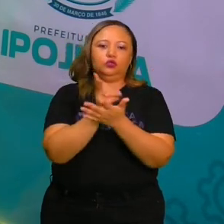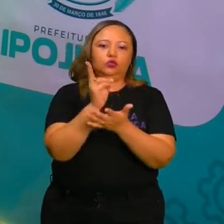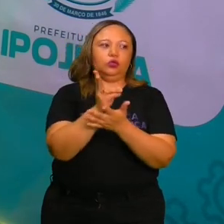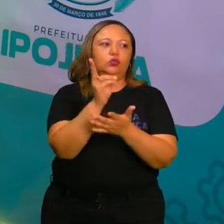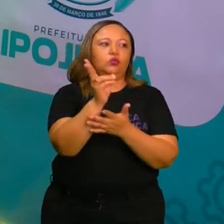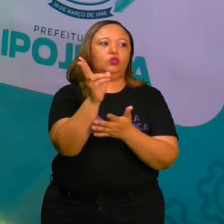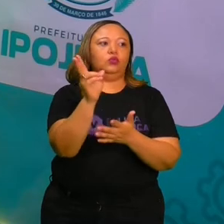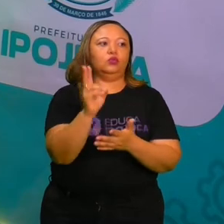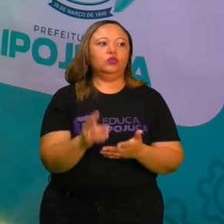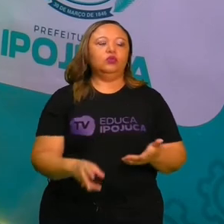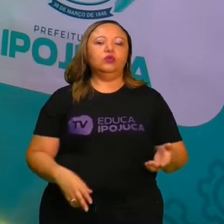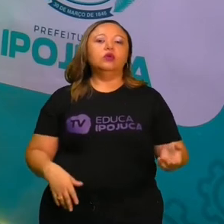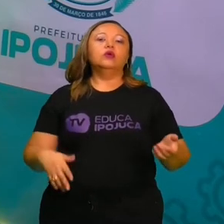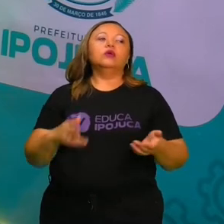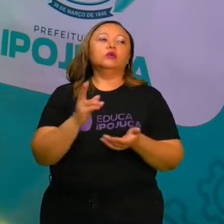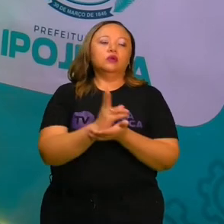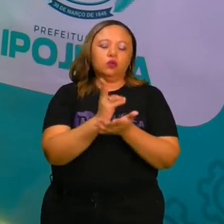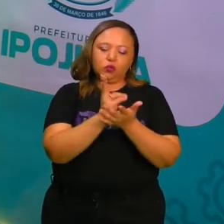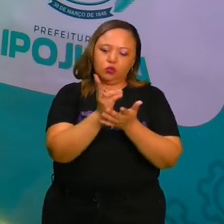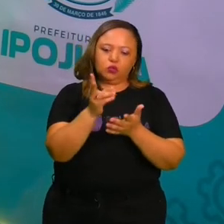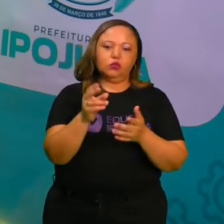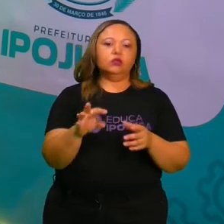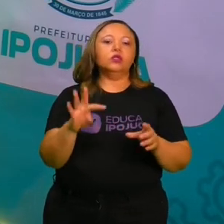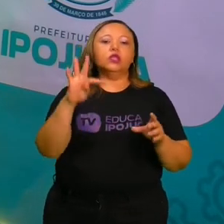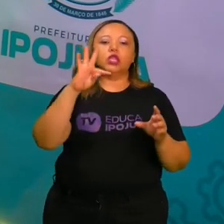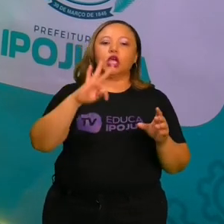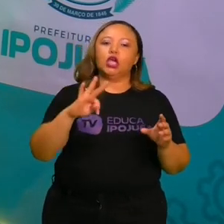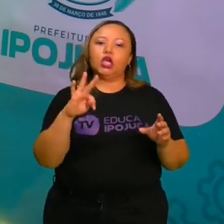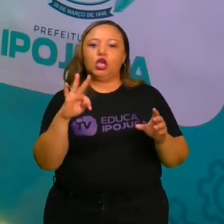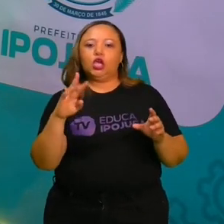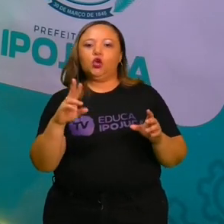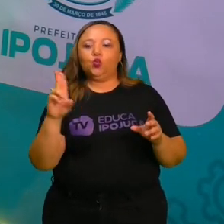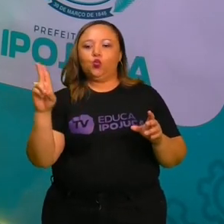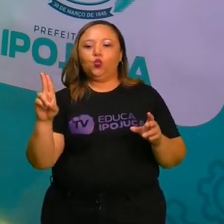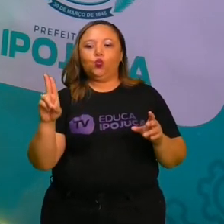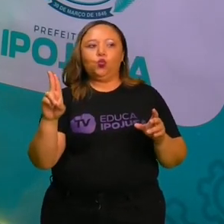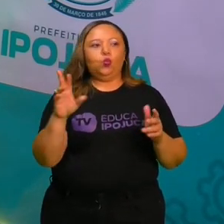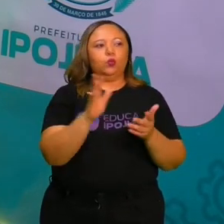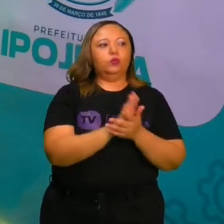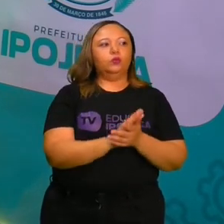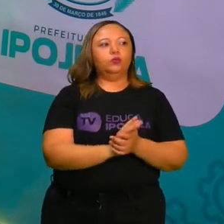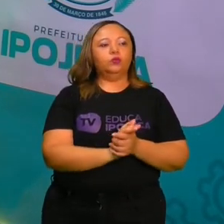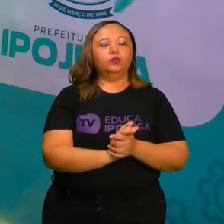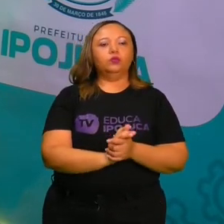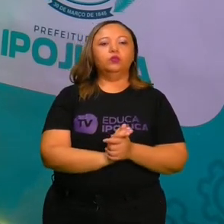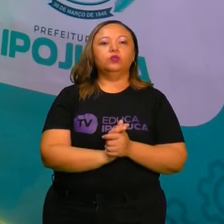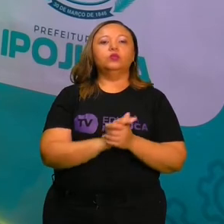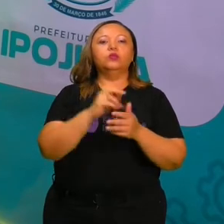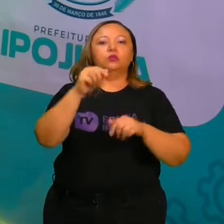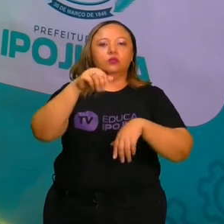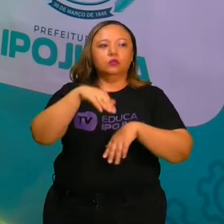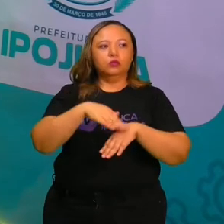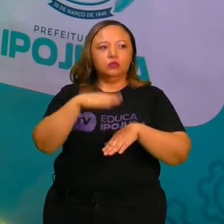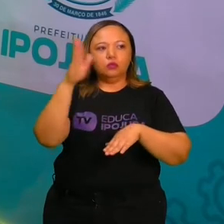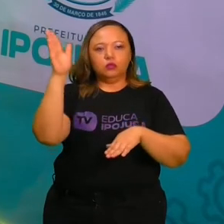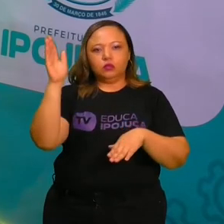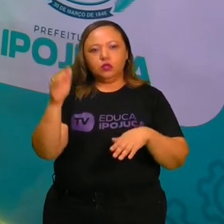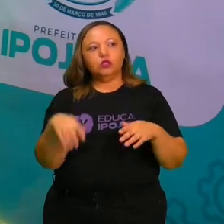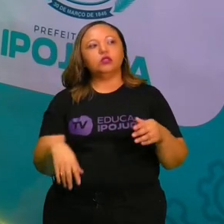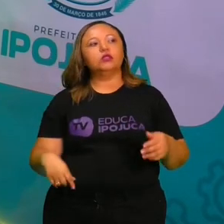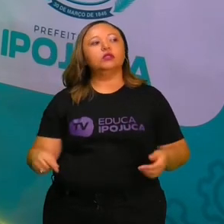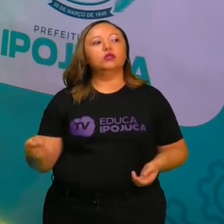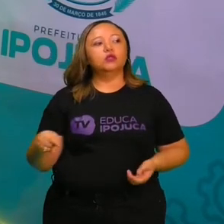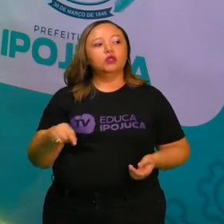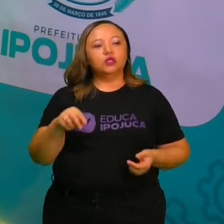tá certo? Vai seguindo. Mas aqui foi na sequência. T, U. T, U. Certo? Mas como aqui